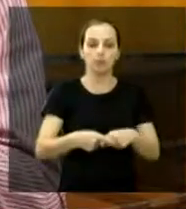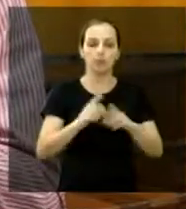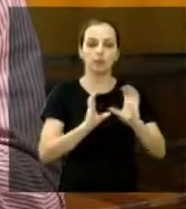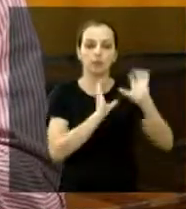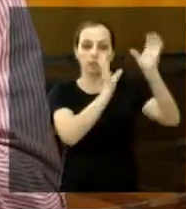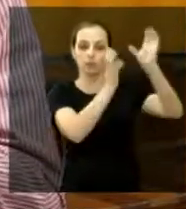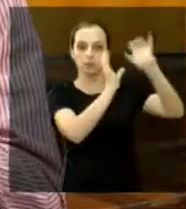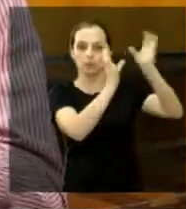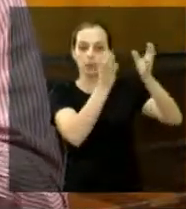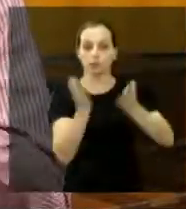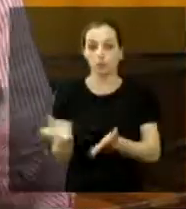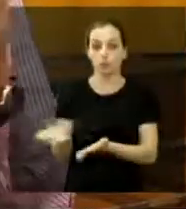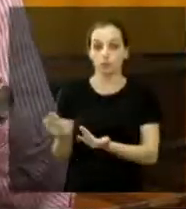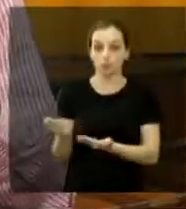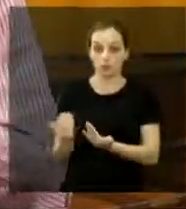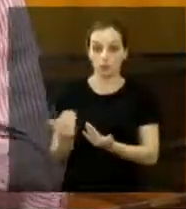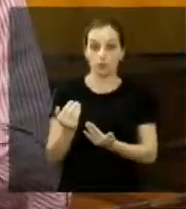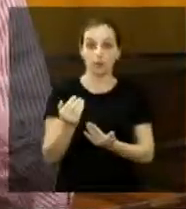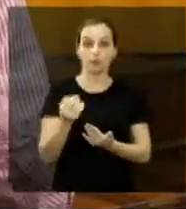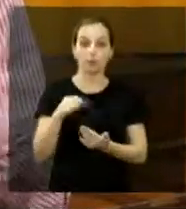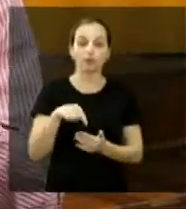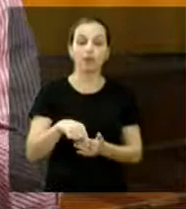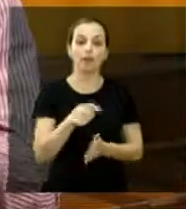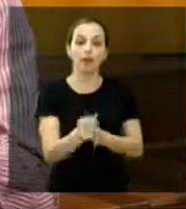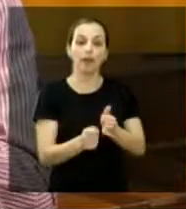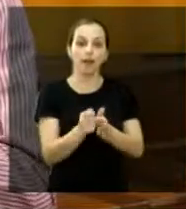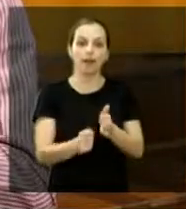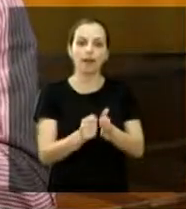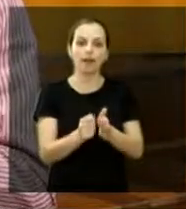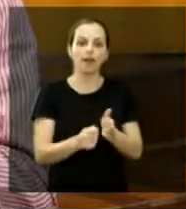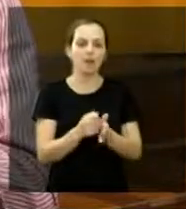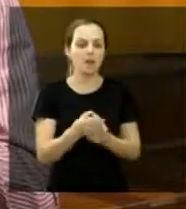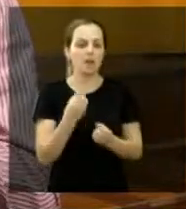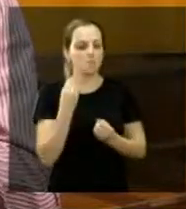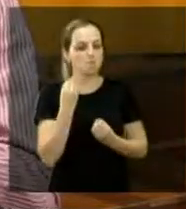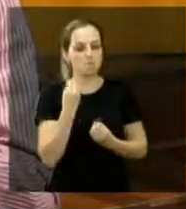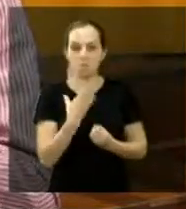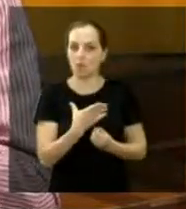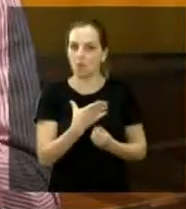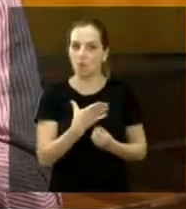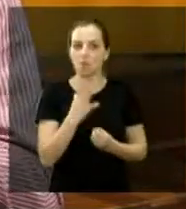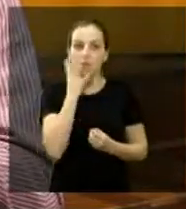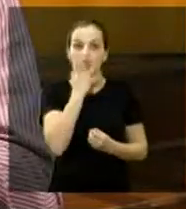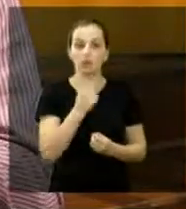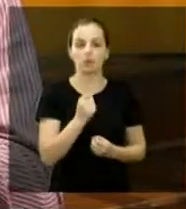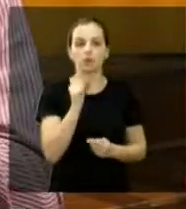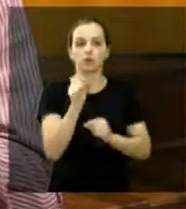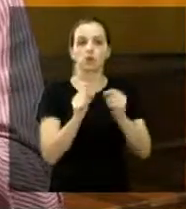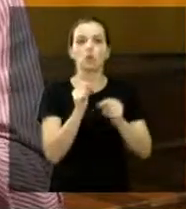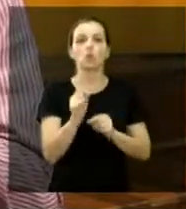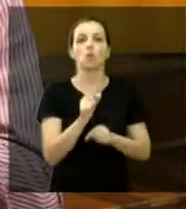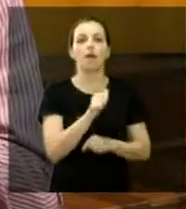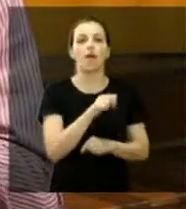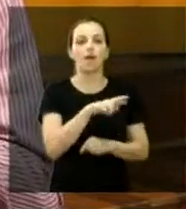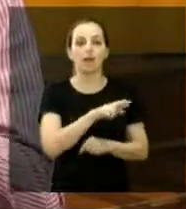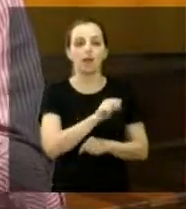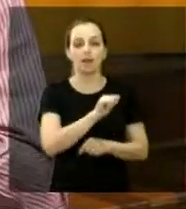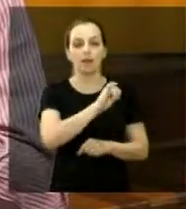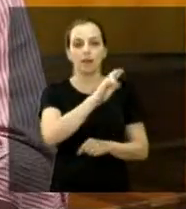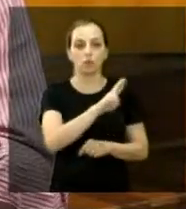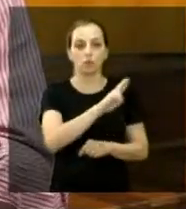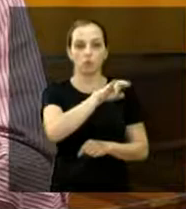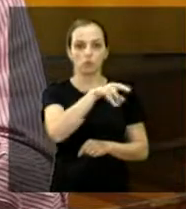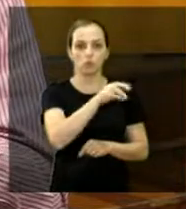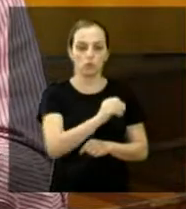campeão aqui, né? Em Araraquara com o Gigantão lotado, um espetáculo maravilhoso. E o Araújo, que era gerente da